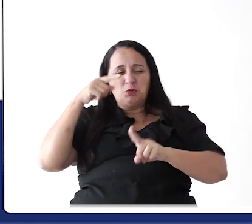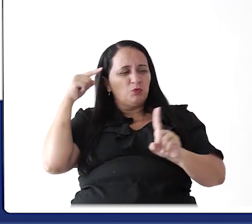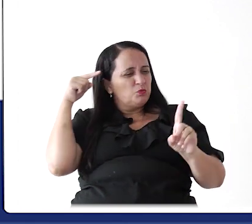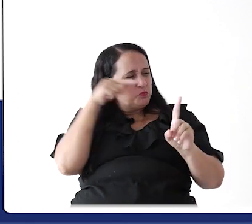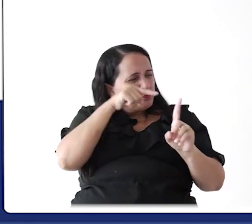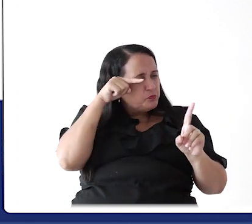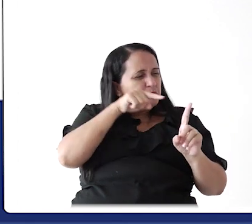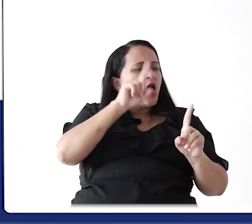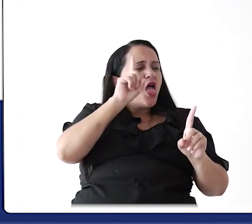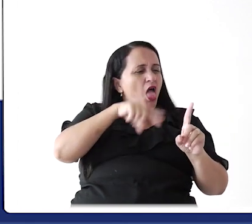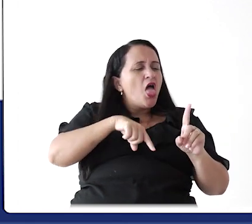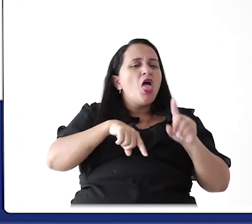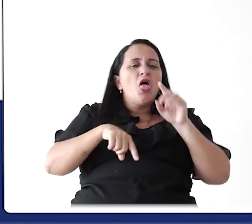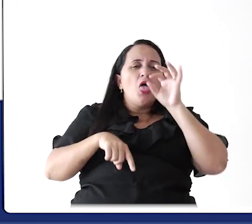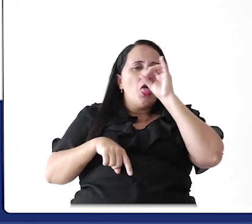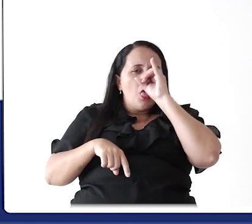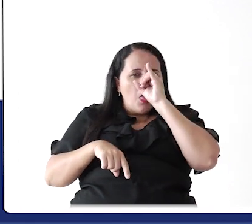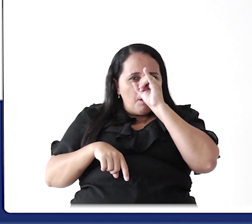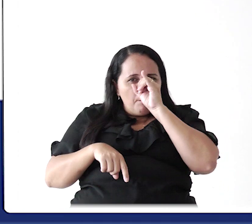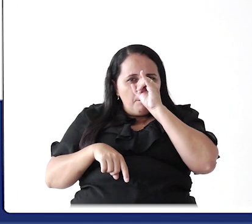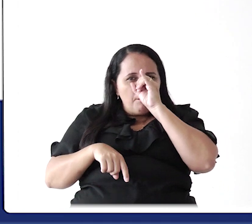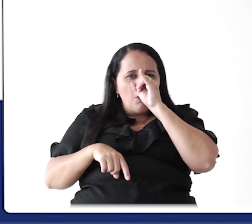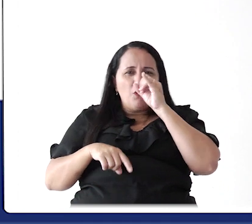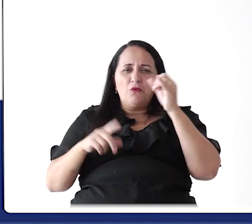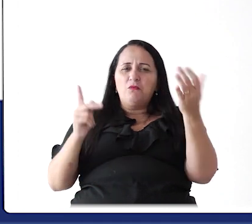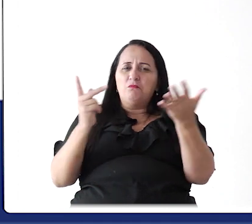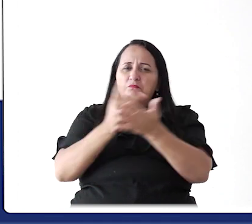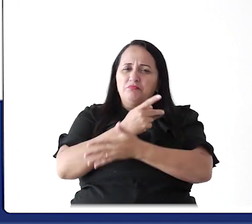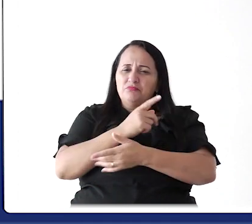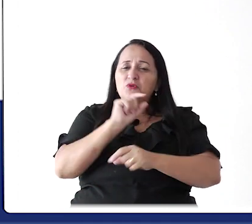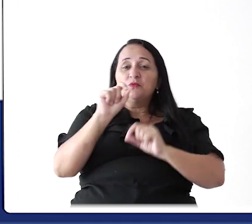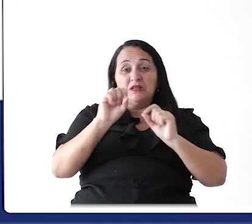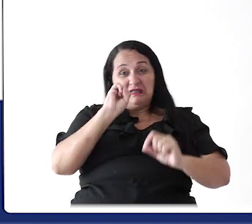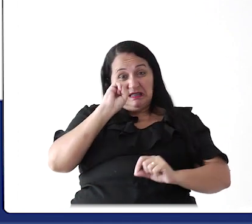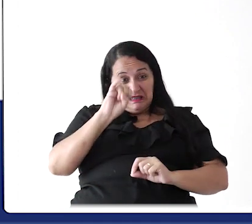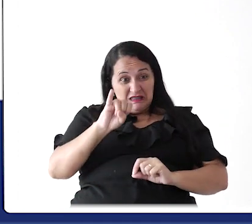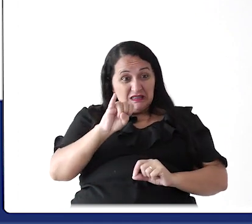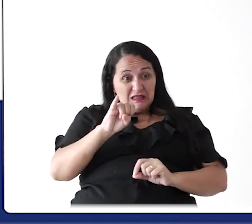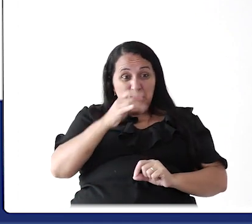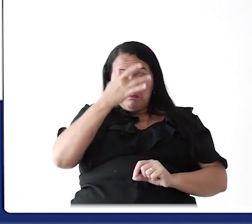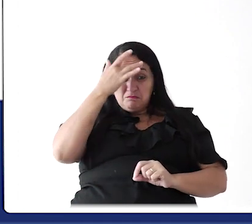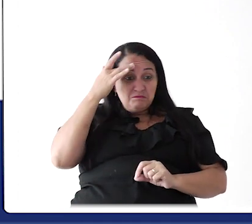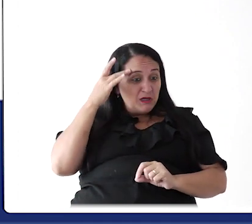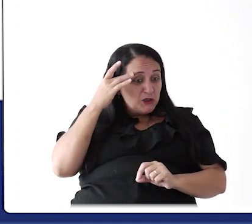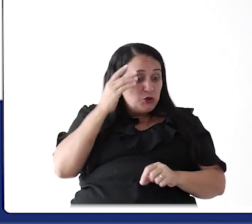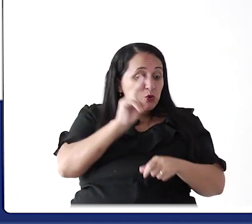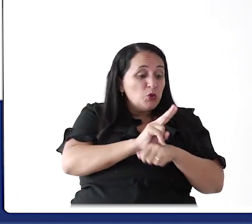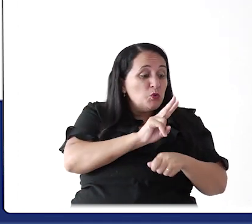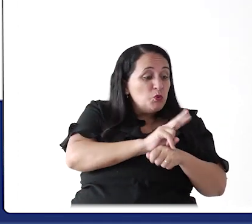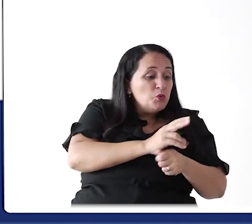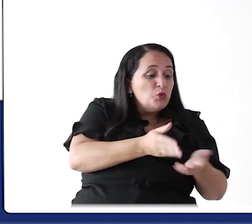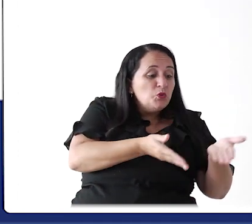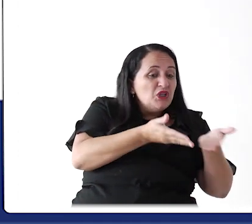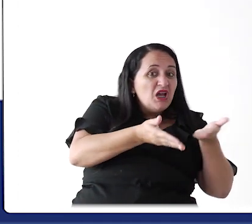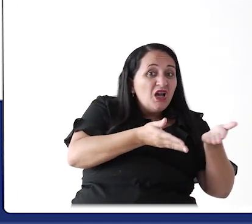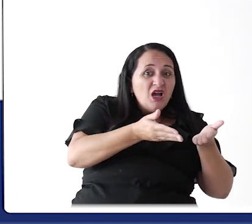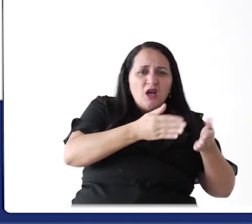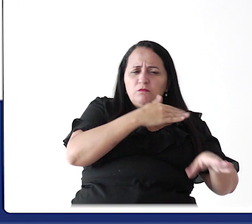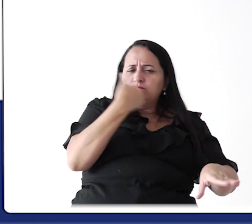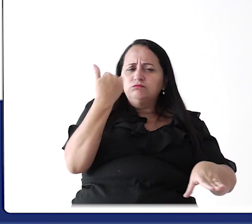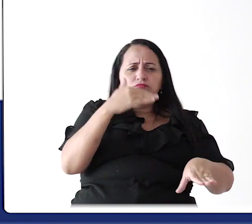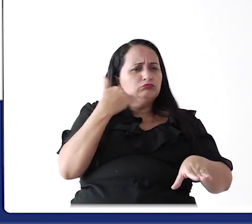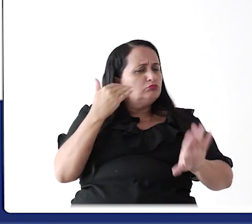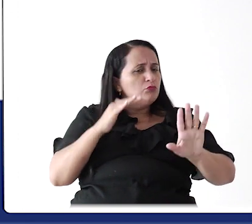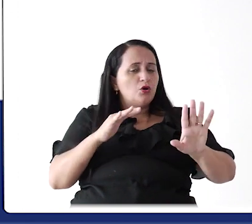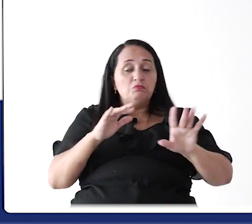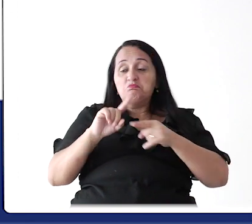mundo afora, que determinam até a morte de criações inteiras. Mas para algumas pessoas, pouco importa